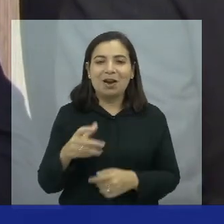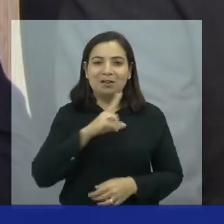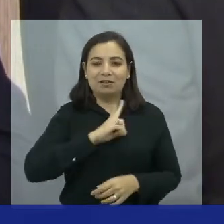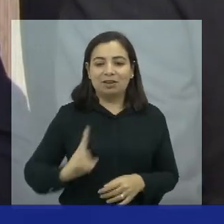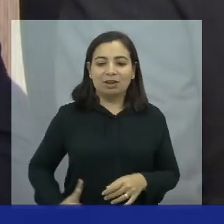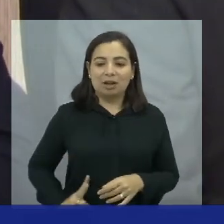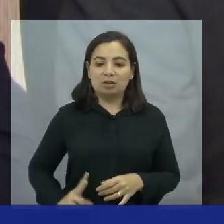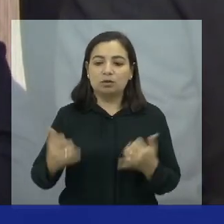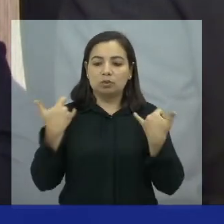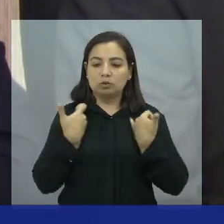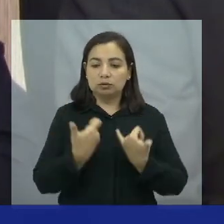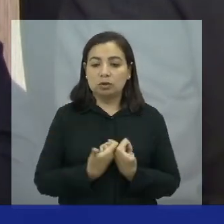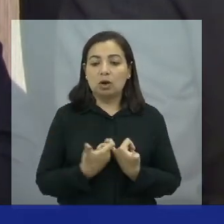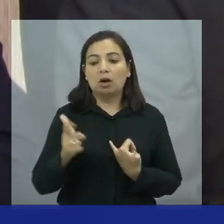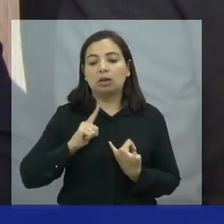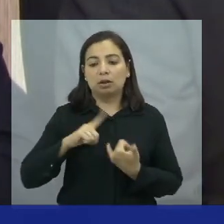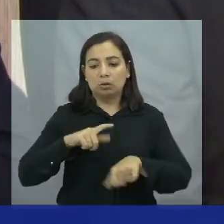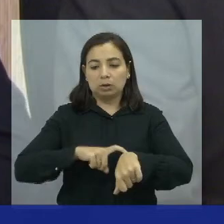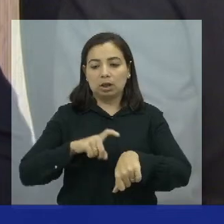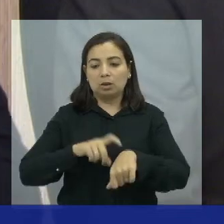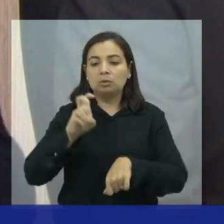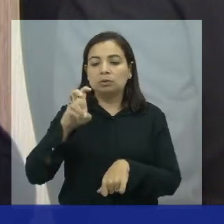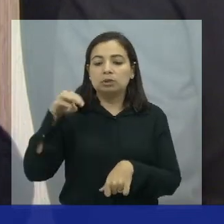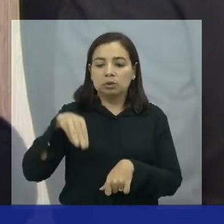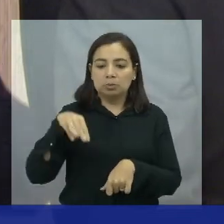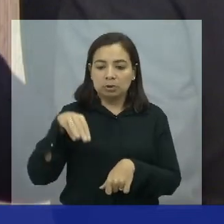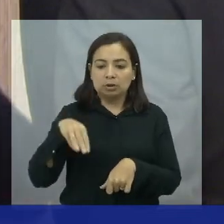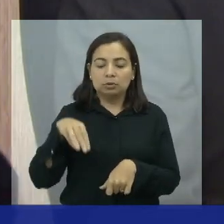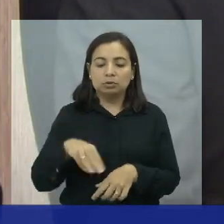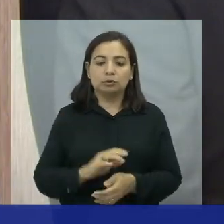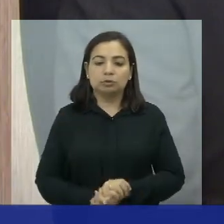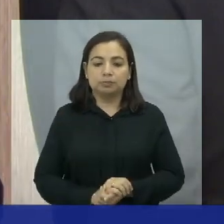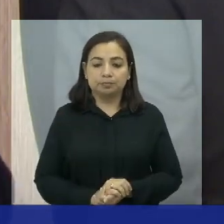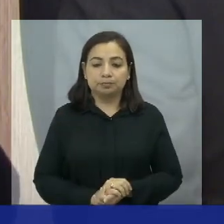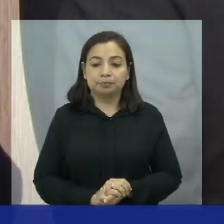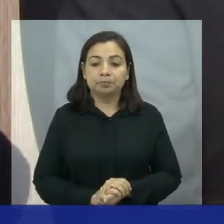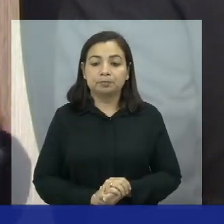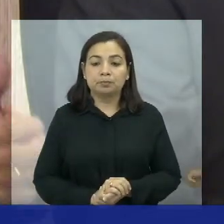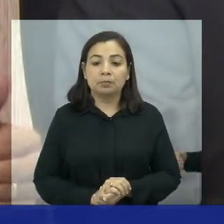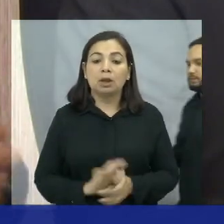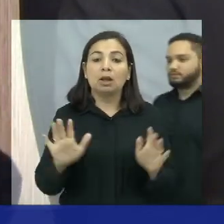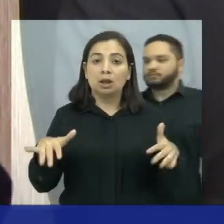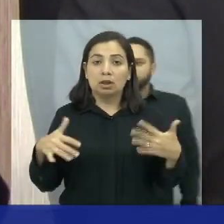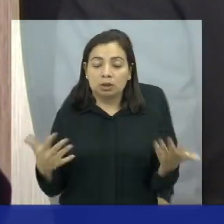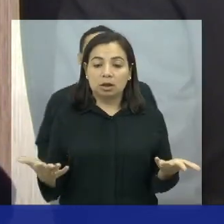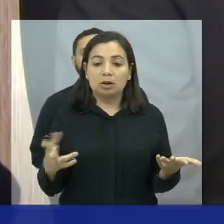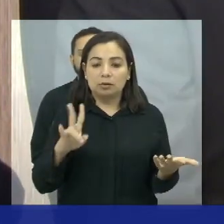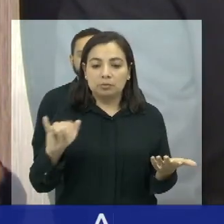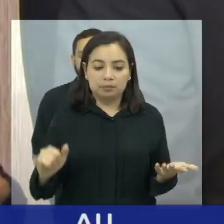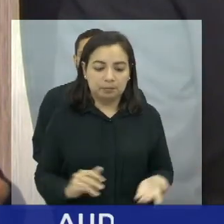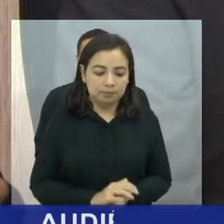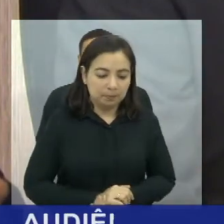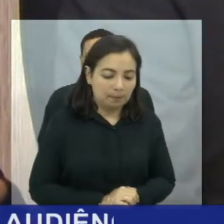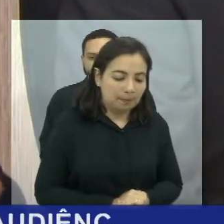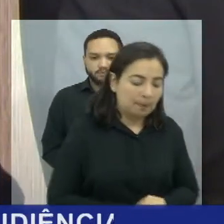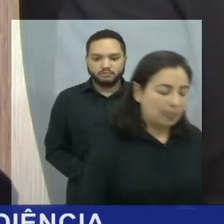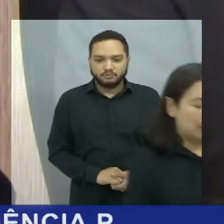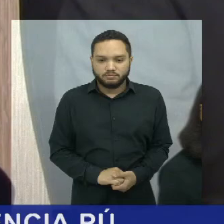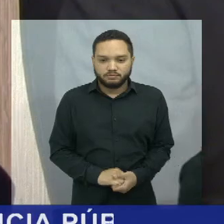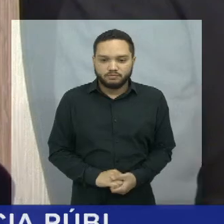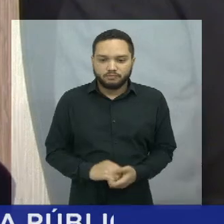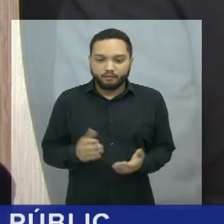tempo de até 5 minutos com a tolerância. E aí eu já vou fazer de uma forma diferente em relação às audiências públicas